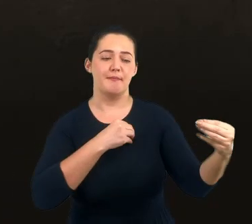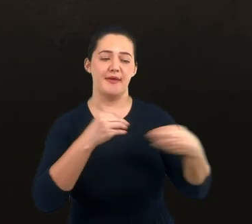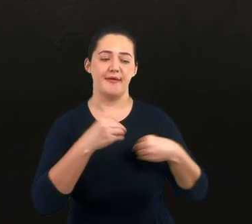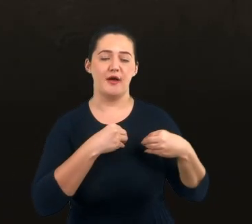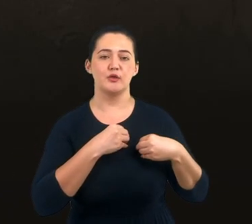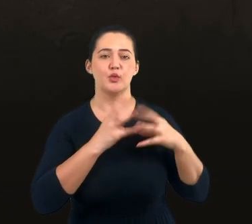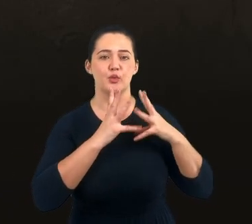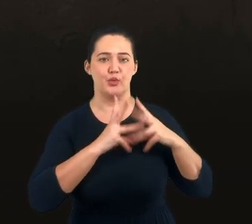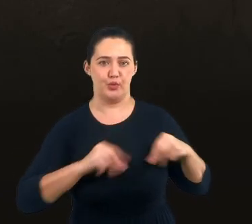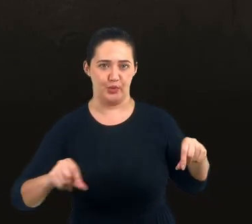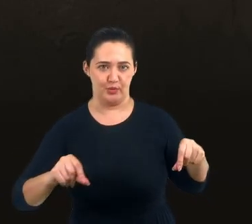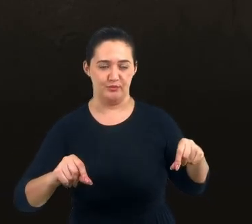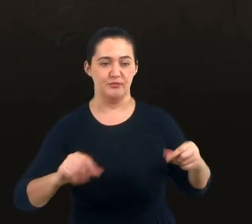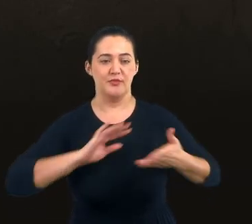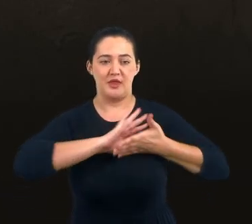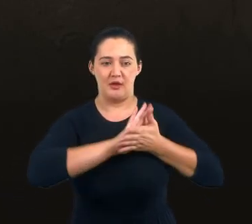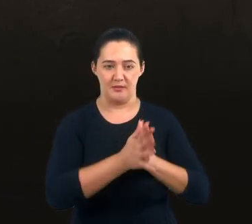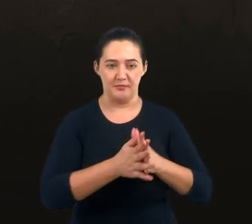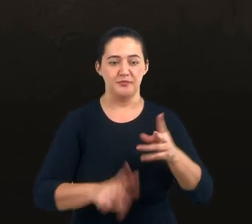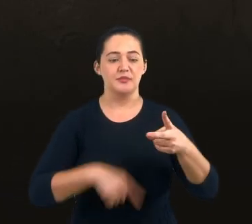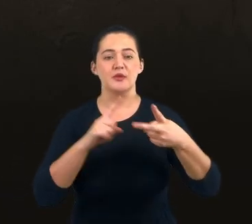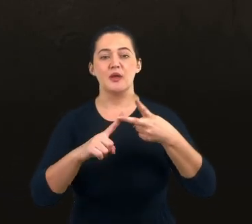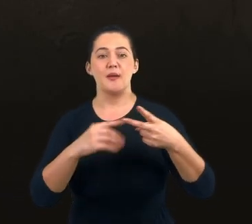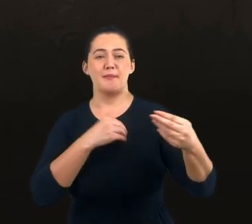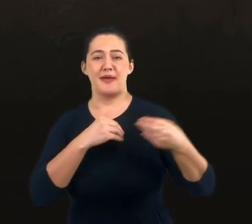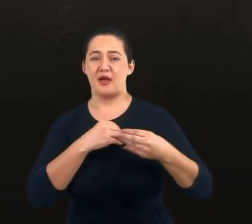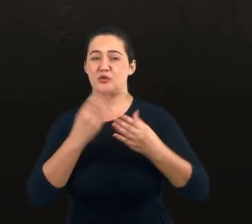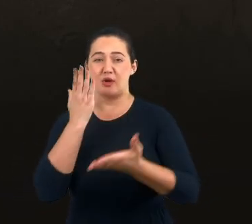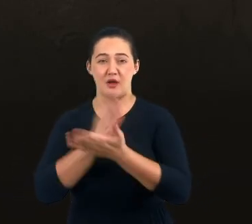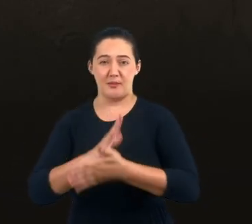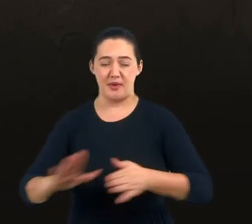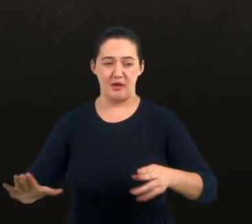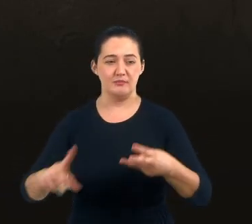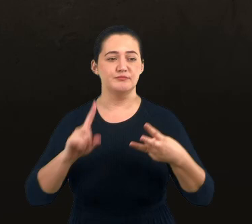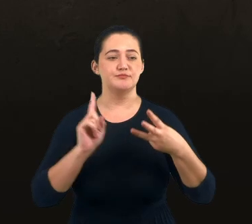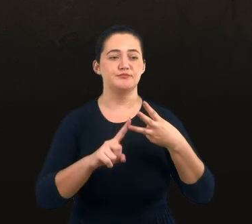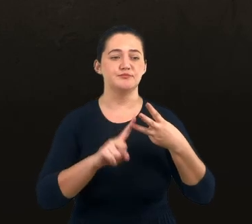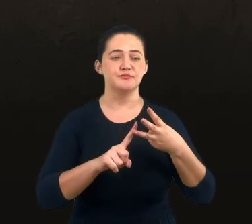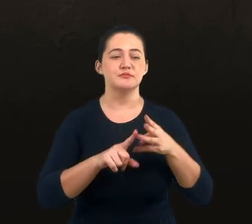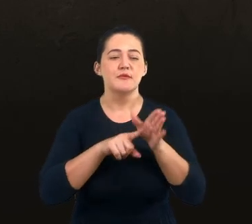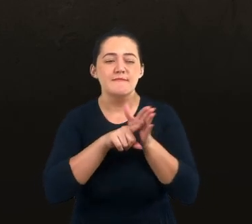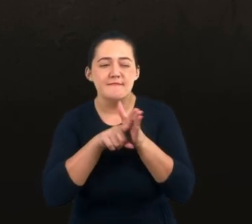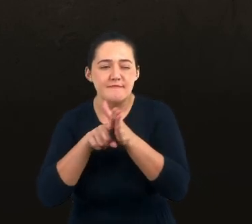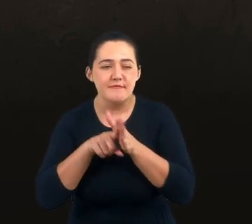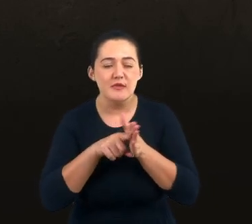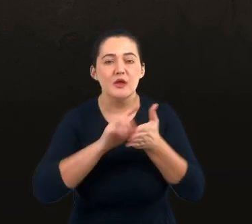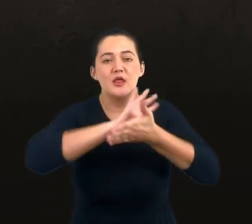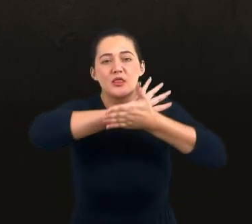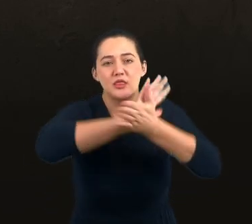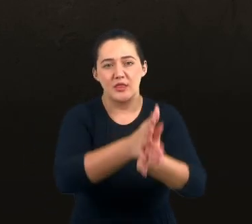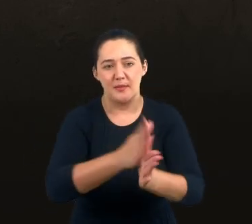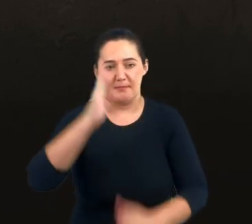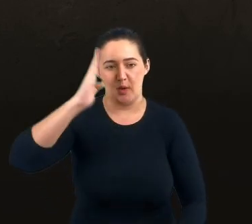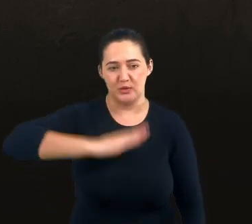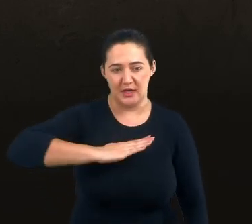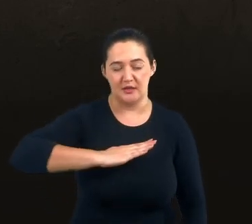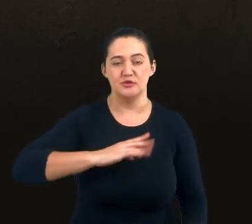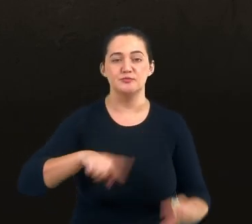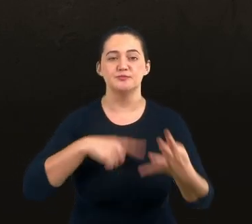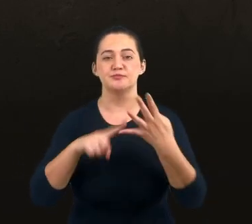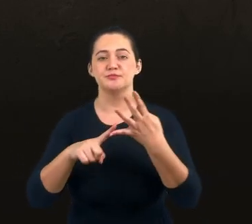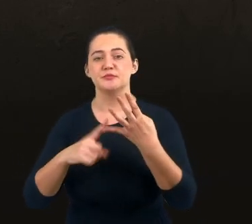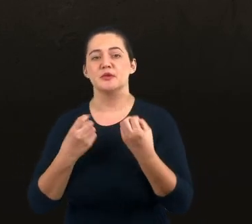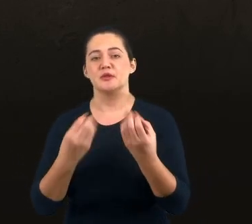com a transgressão. Em segundo, pôr fim ao pecado. Terceiro, expiar a maldade. Quarto,